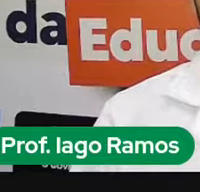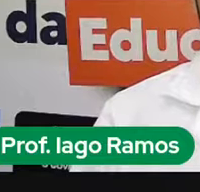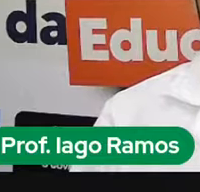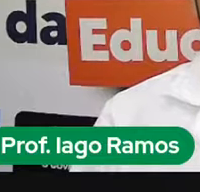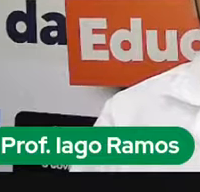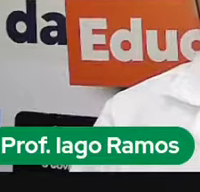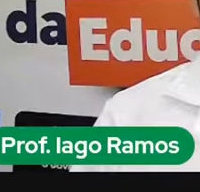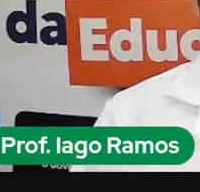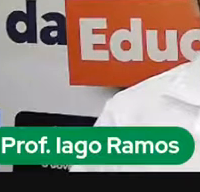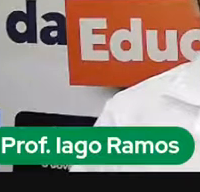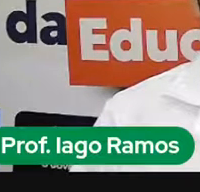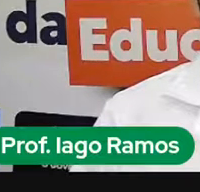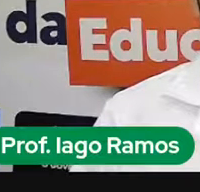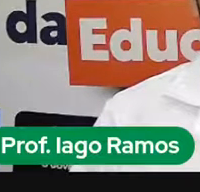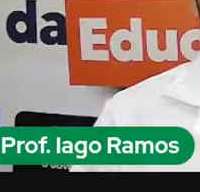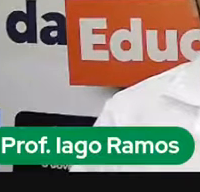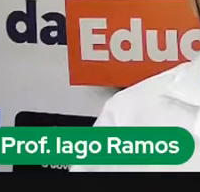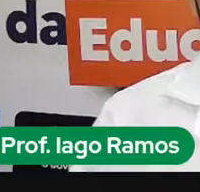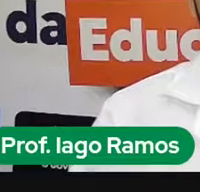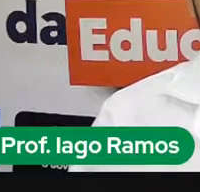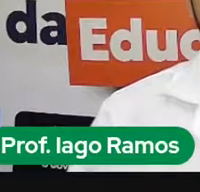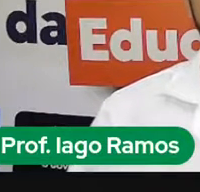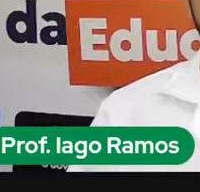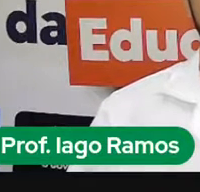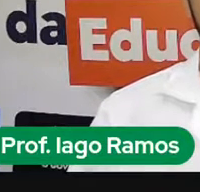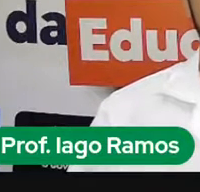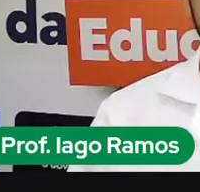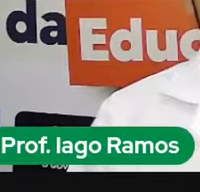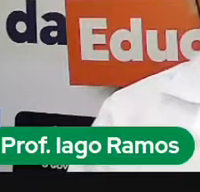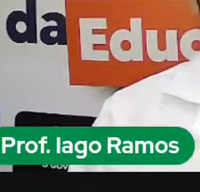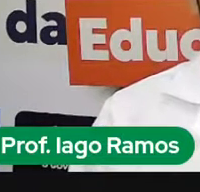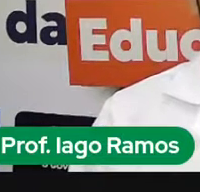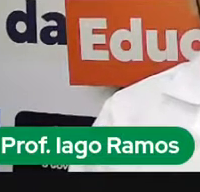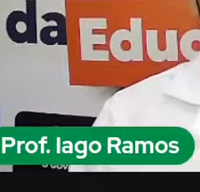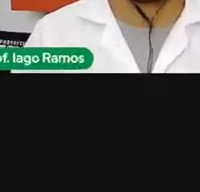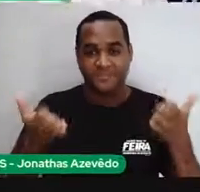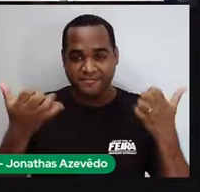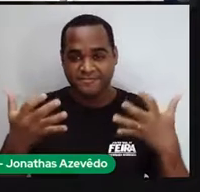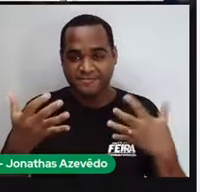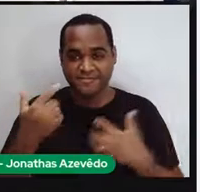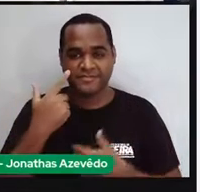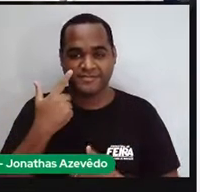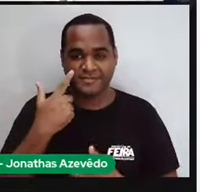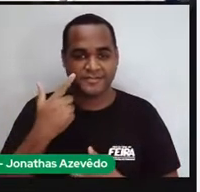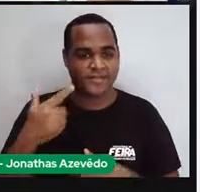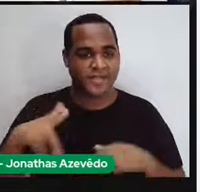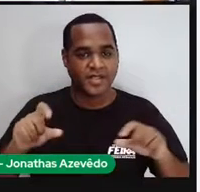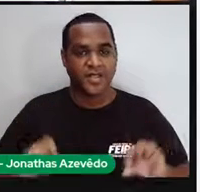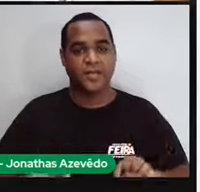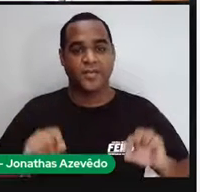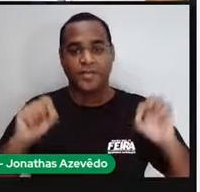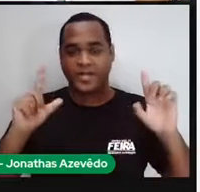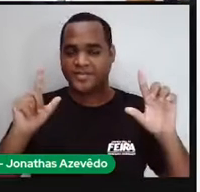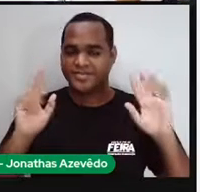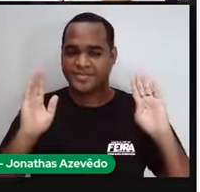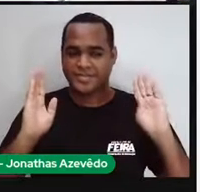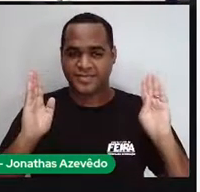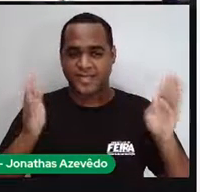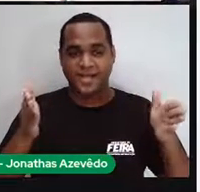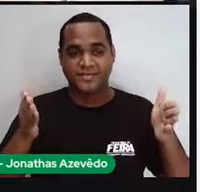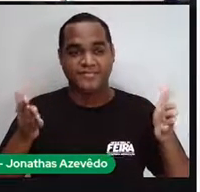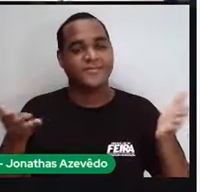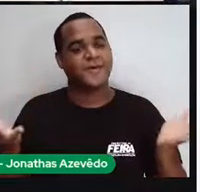digital né e olha só vai aparecer para você já já